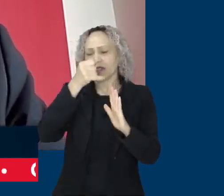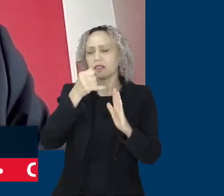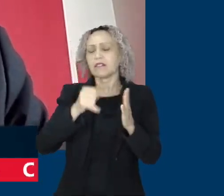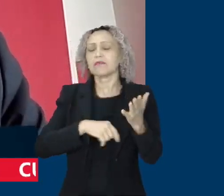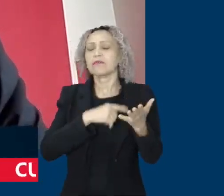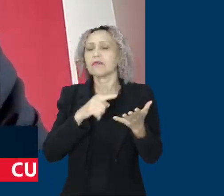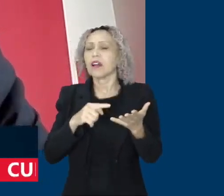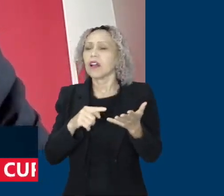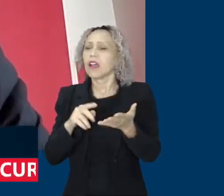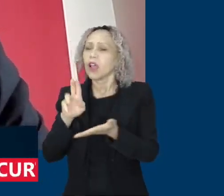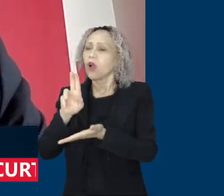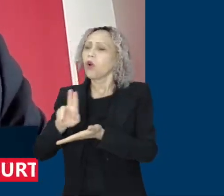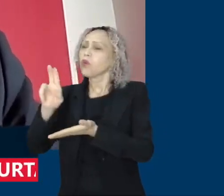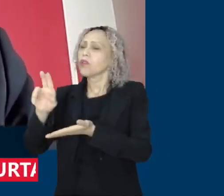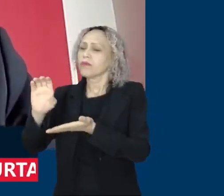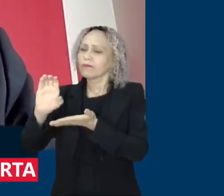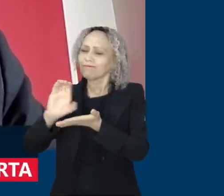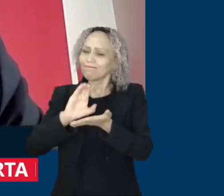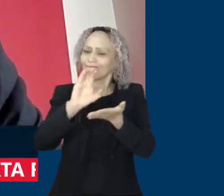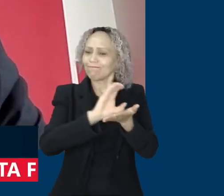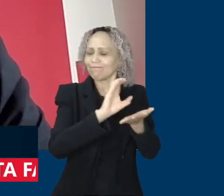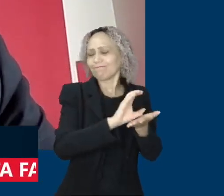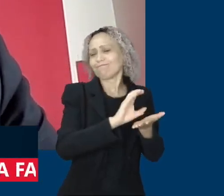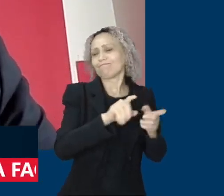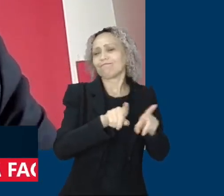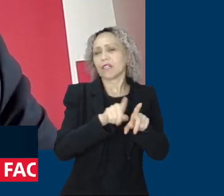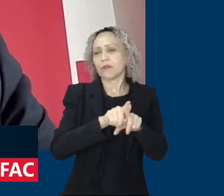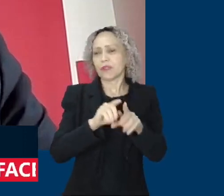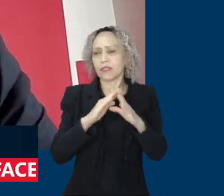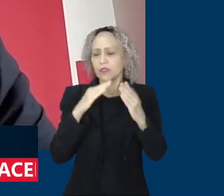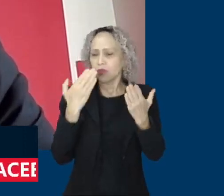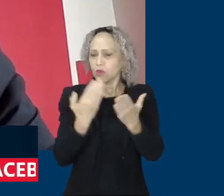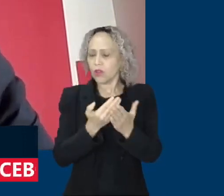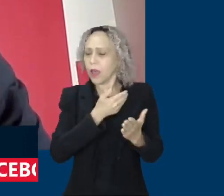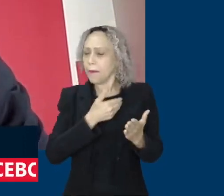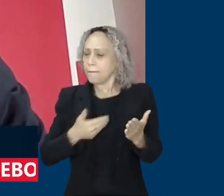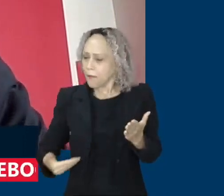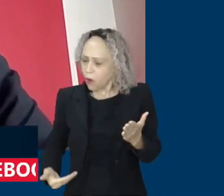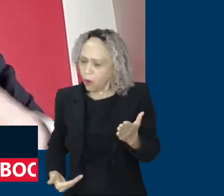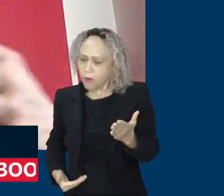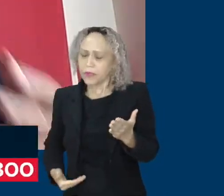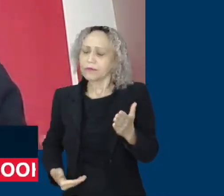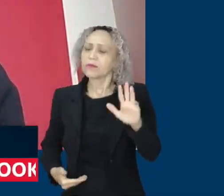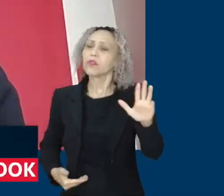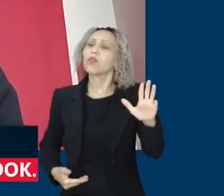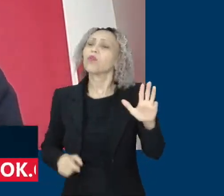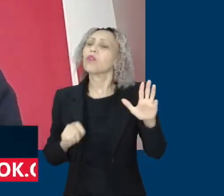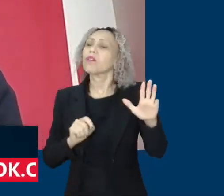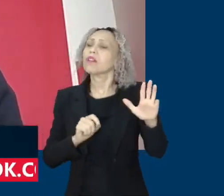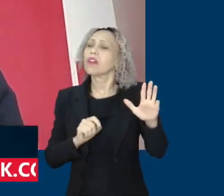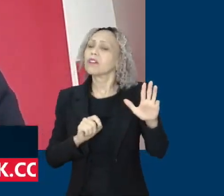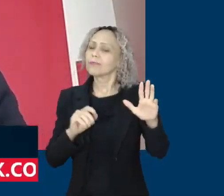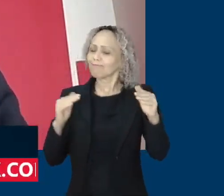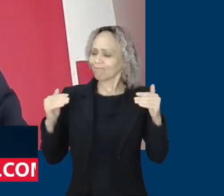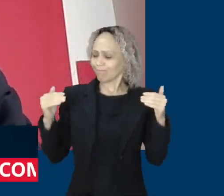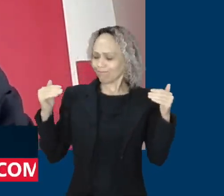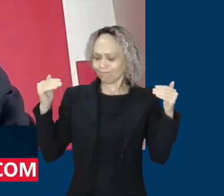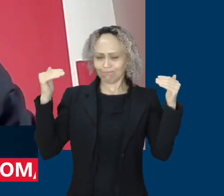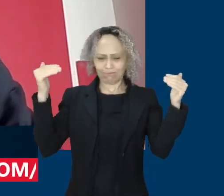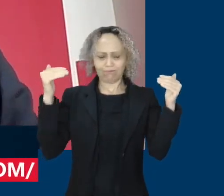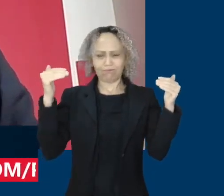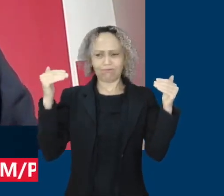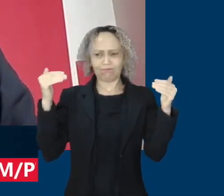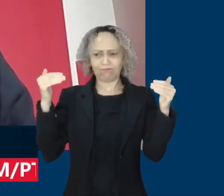das universidades públicas, da escola pública, ou seja, o Lula entra com essa autoridade